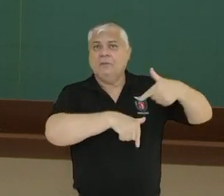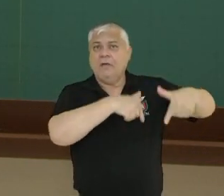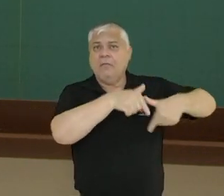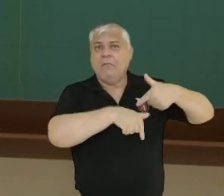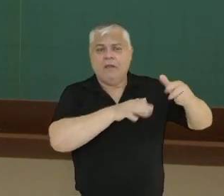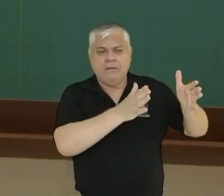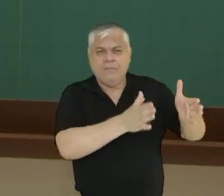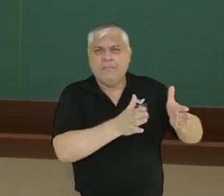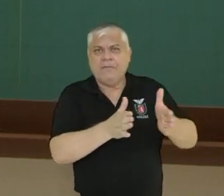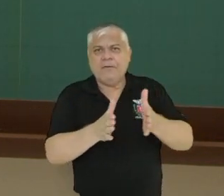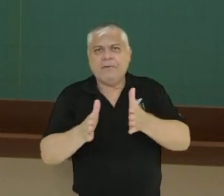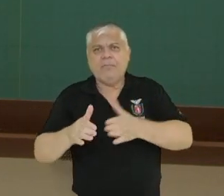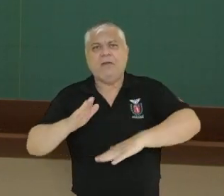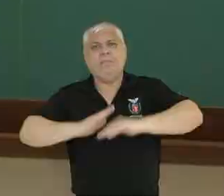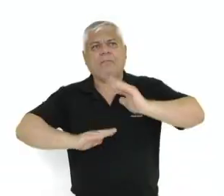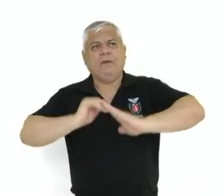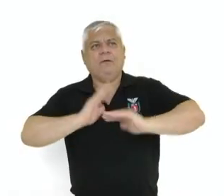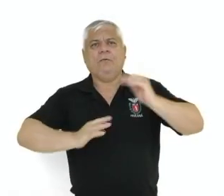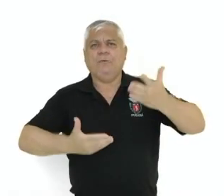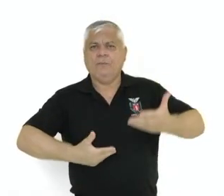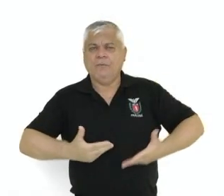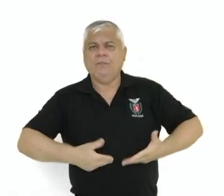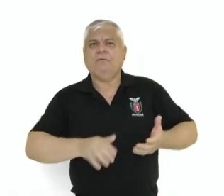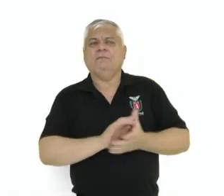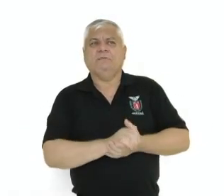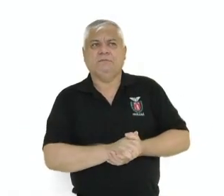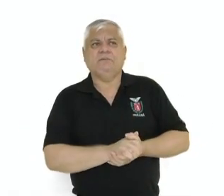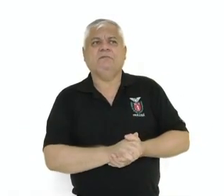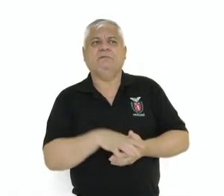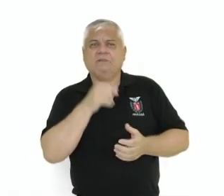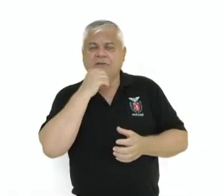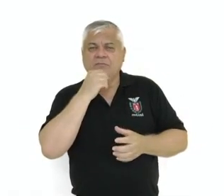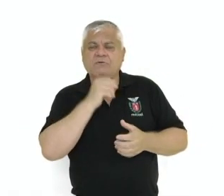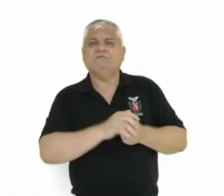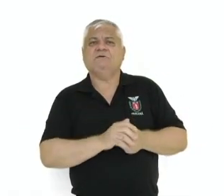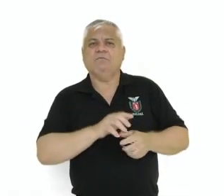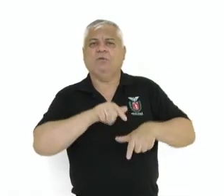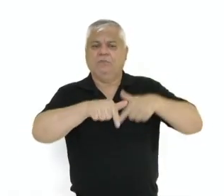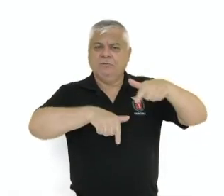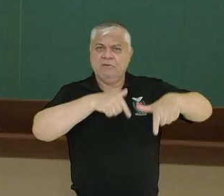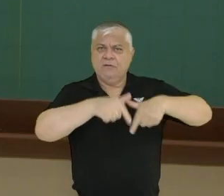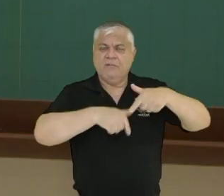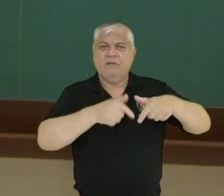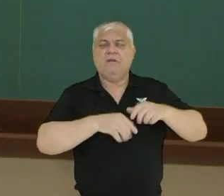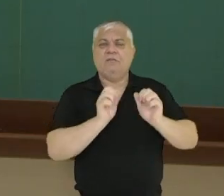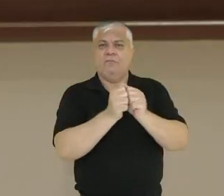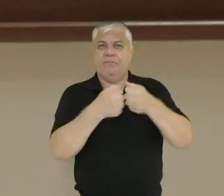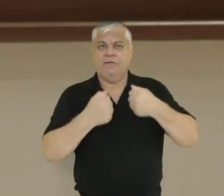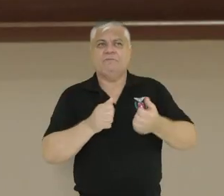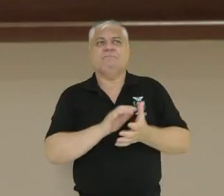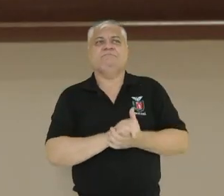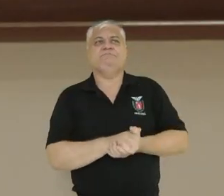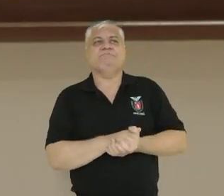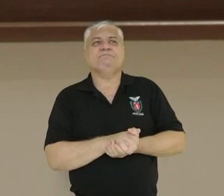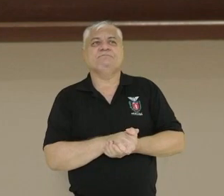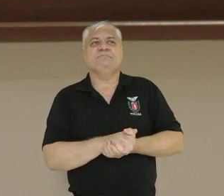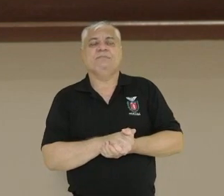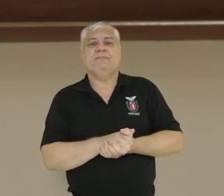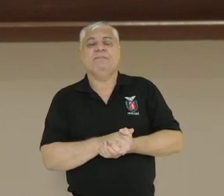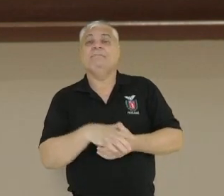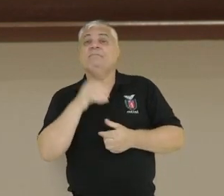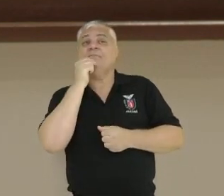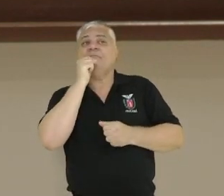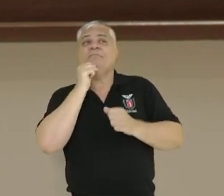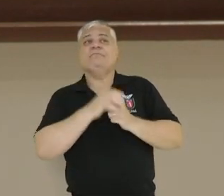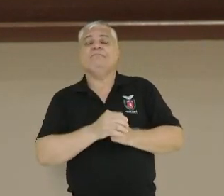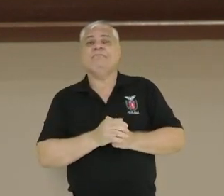de trabalhadores. Então, a gente tem aqui a produção na padaria lá do pãozinho francês. Então, aqui nós vamos